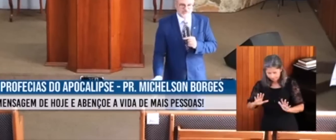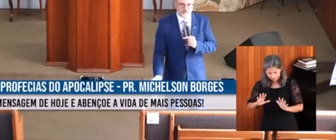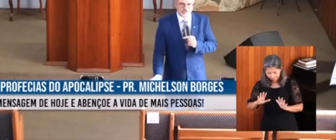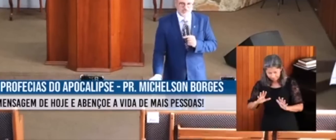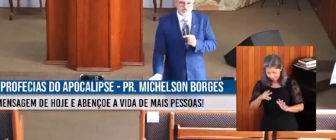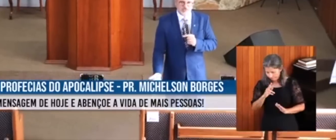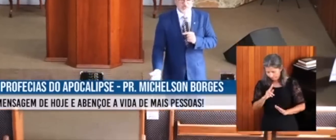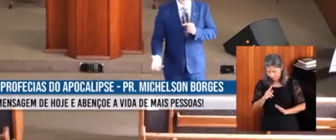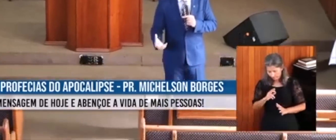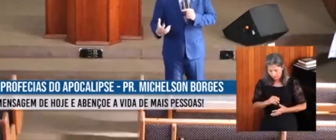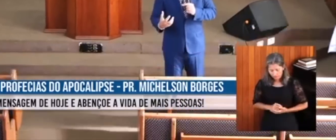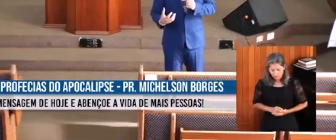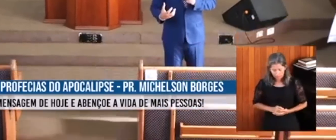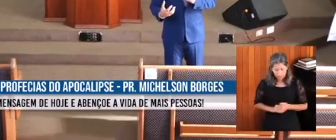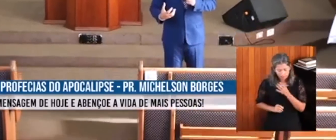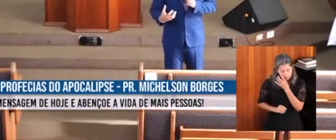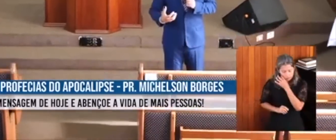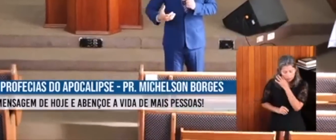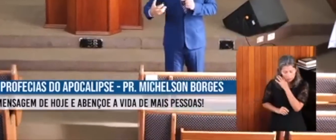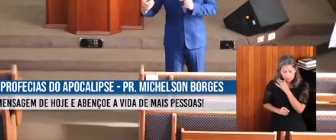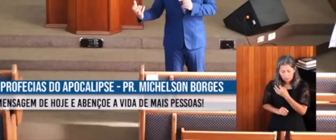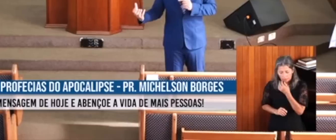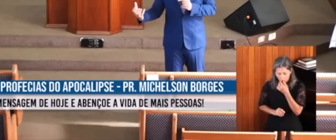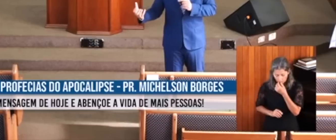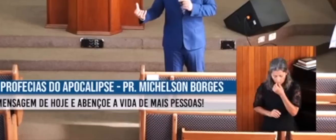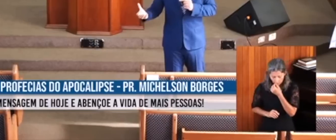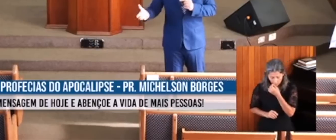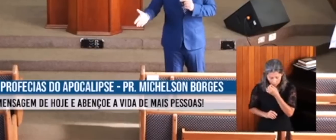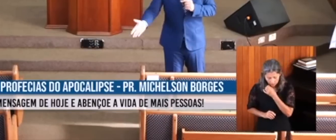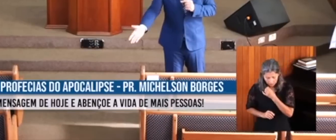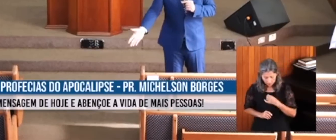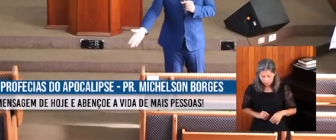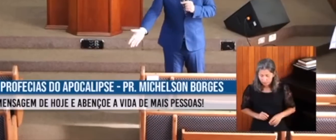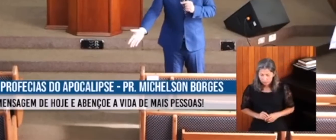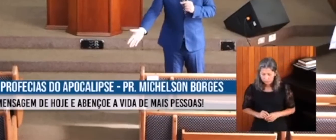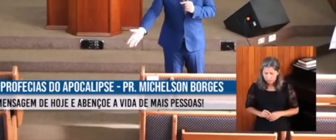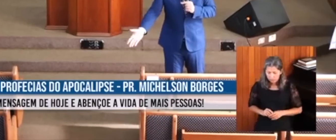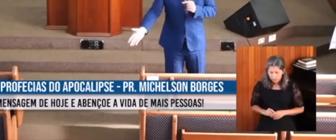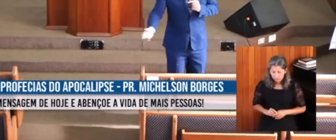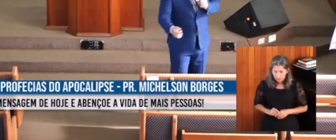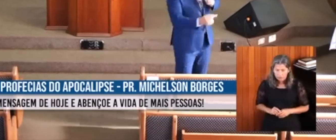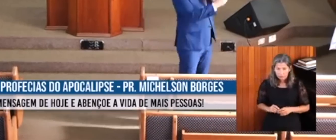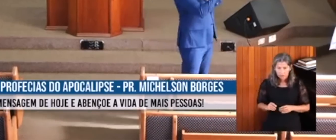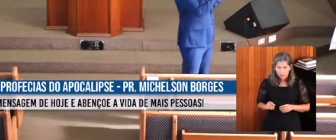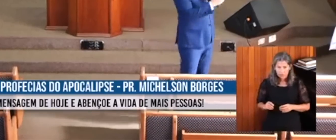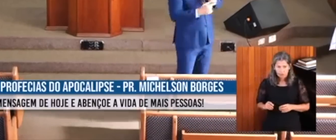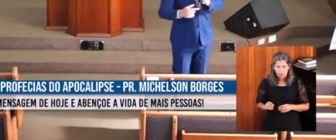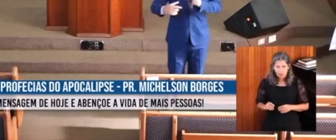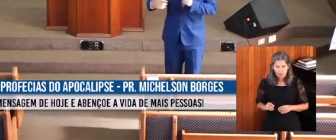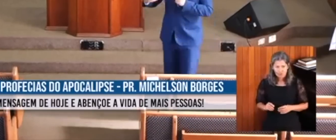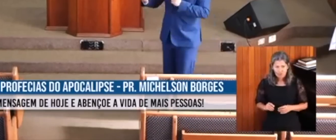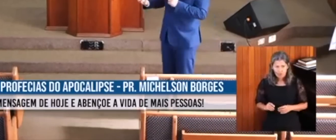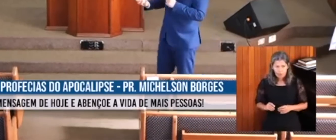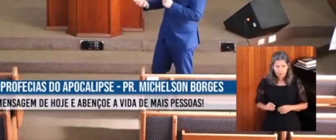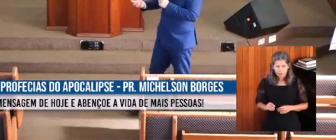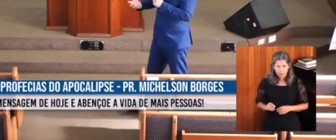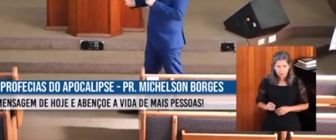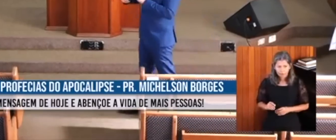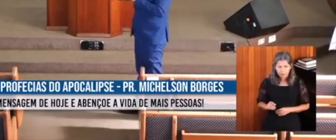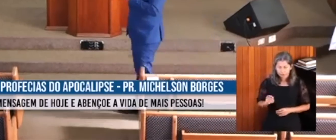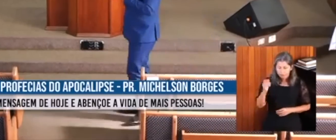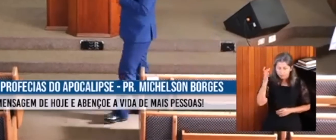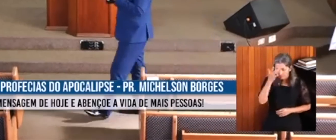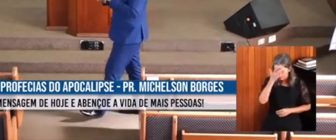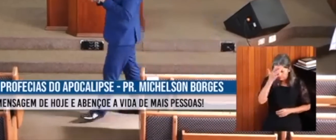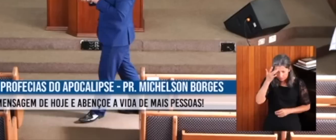interessante essa analogia. O sangue do sacrifício era derramado na base do altar. Aqui você vê pessoas cujo